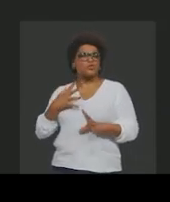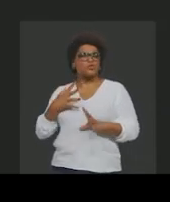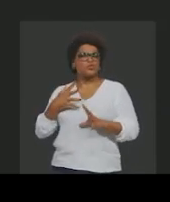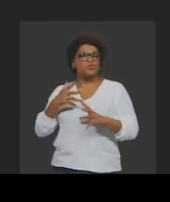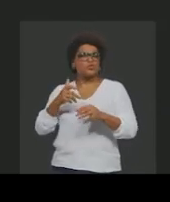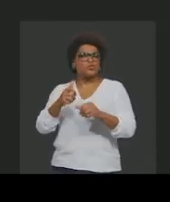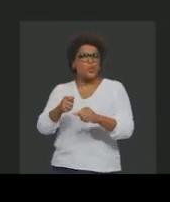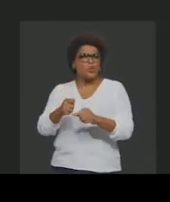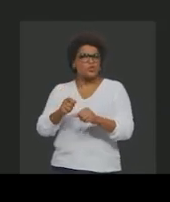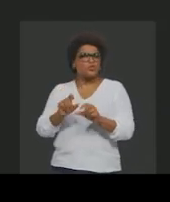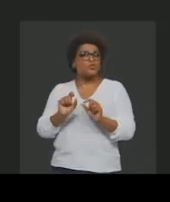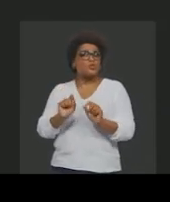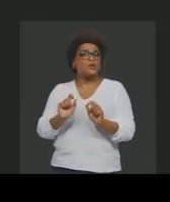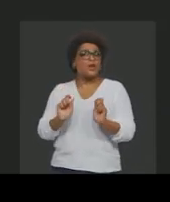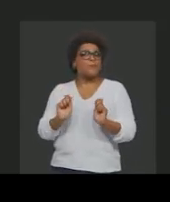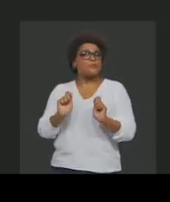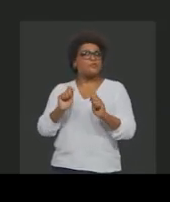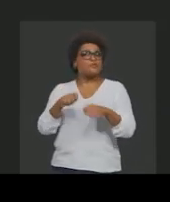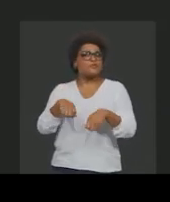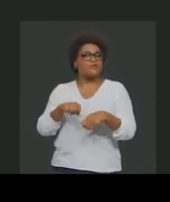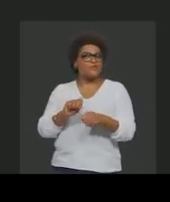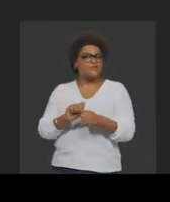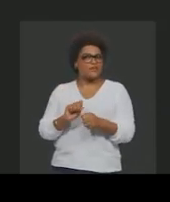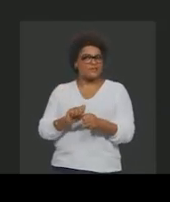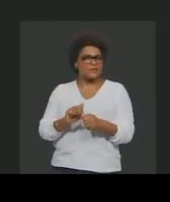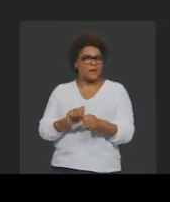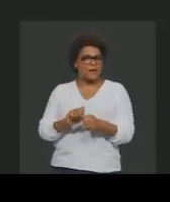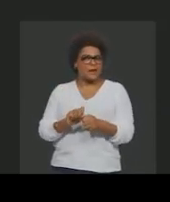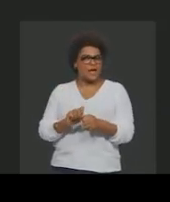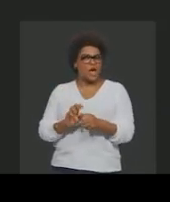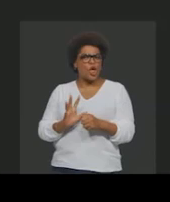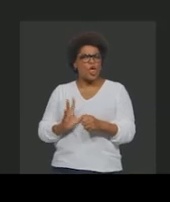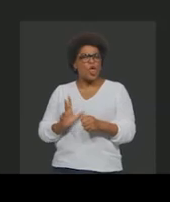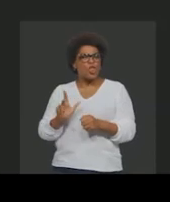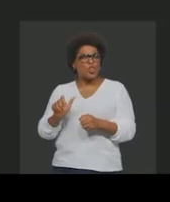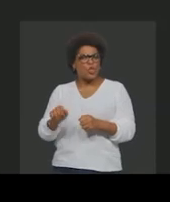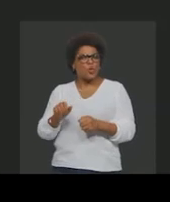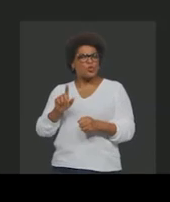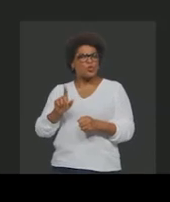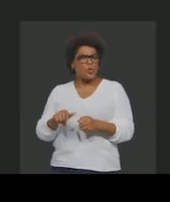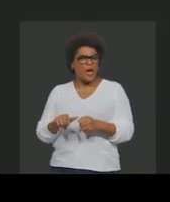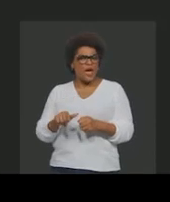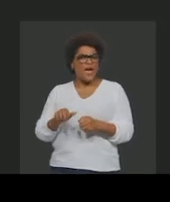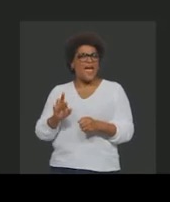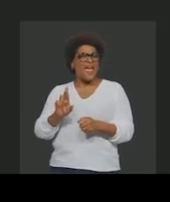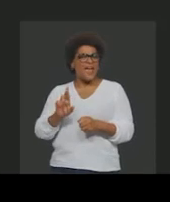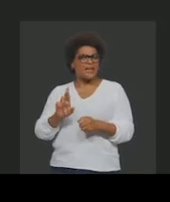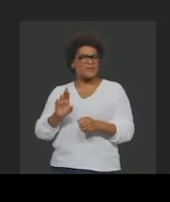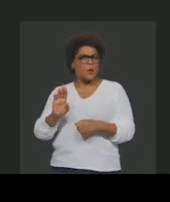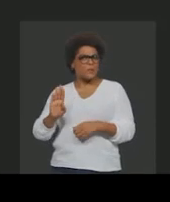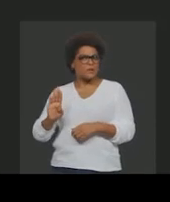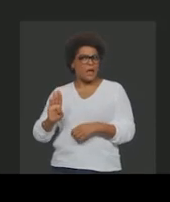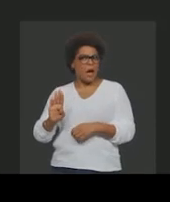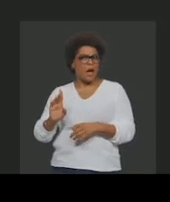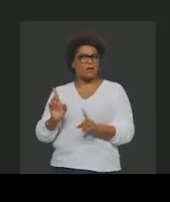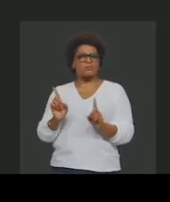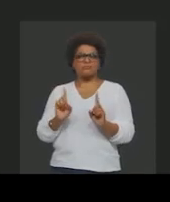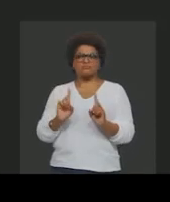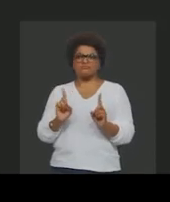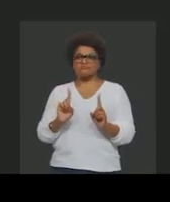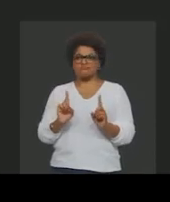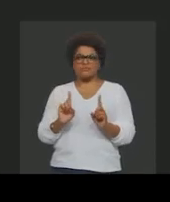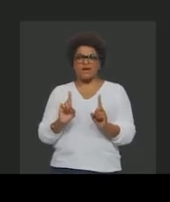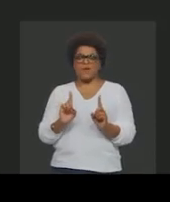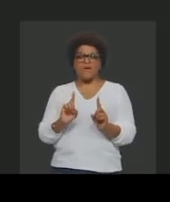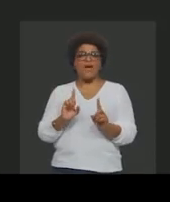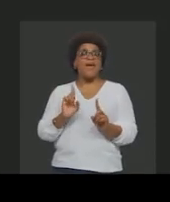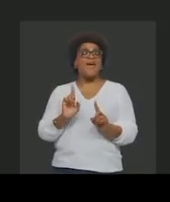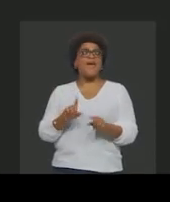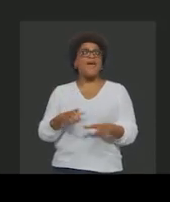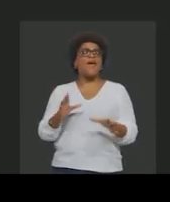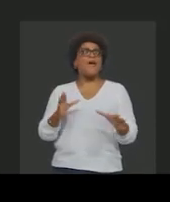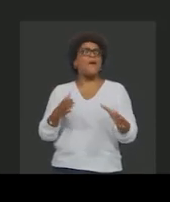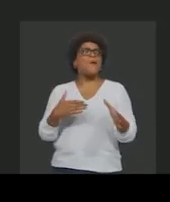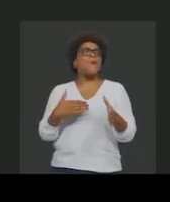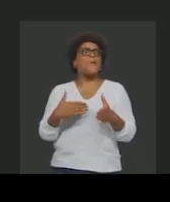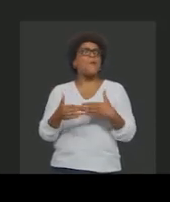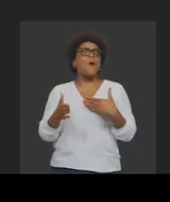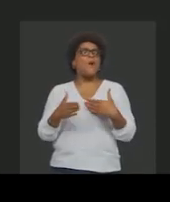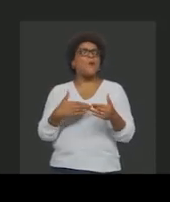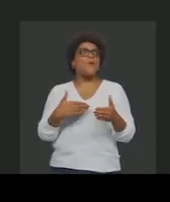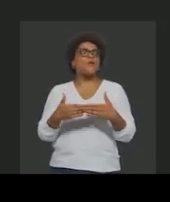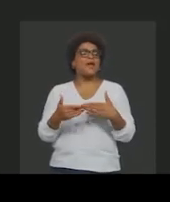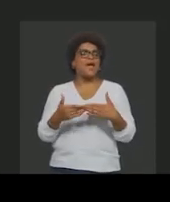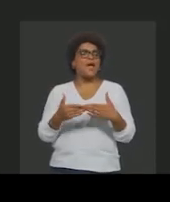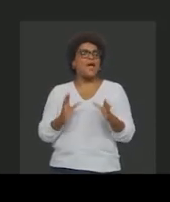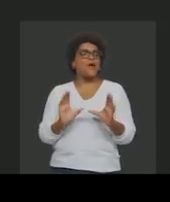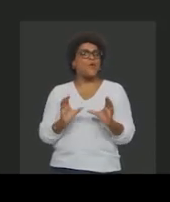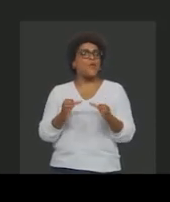todas, são algumas. Relação binária de A em B é qualquer subconjunto do produto cartesiano. Ou seja, é